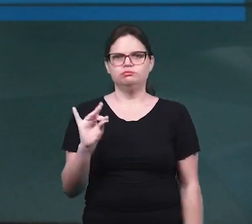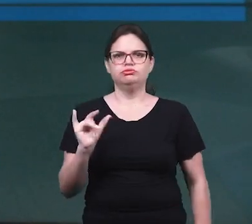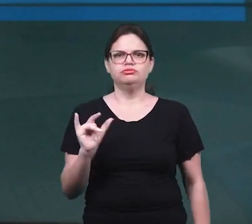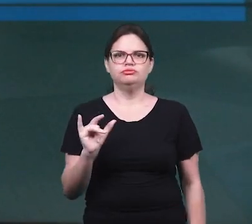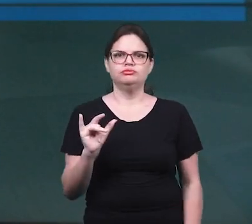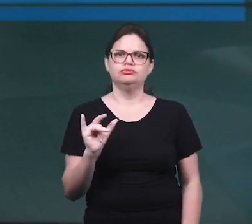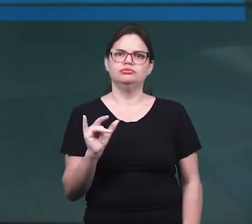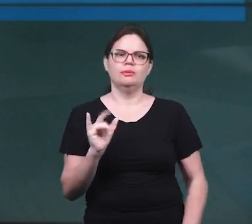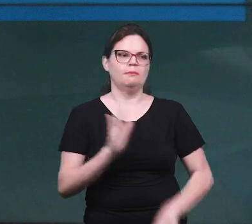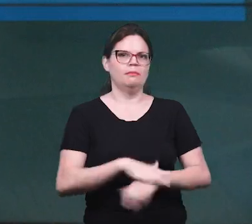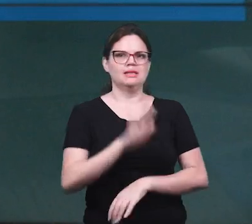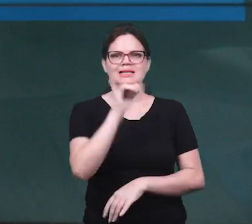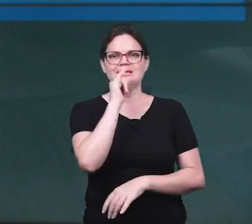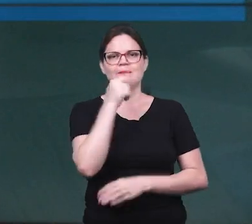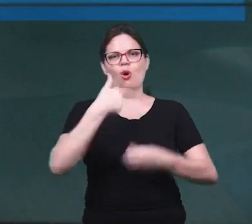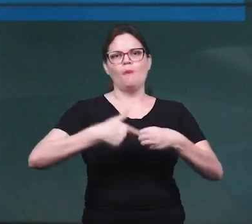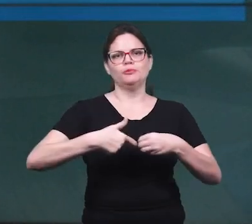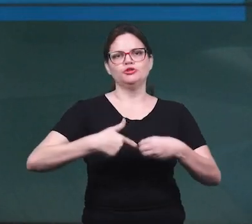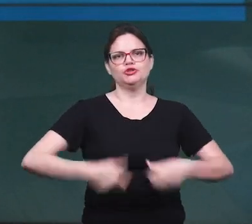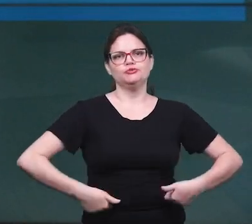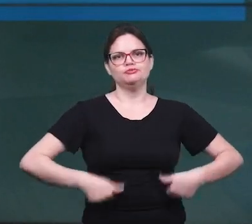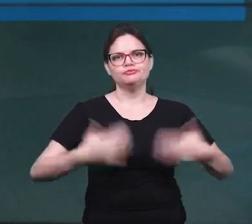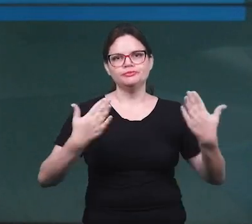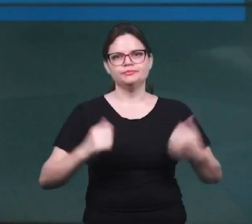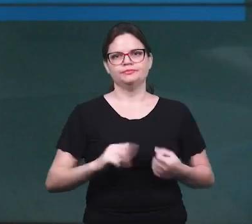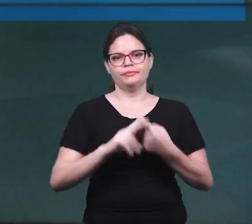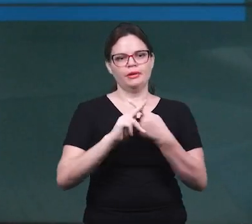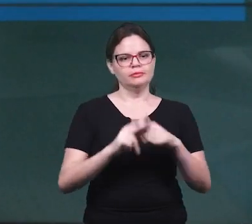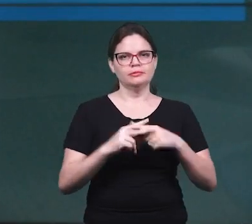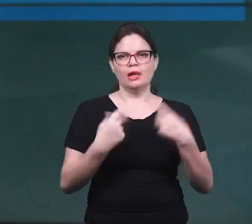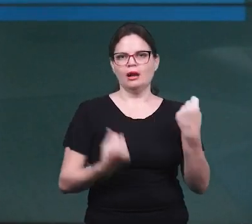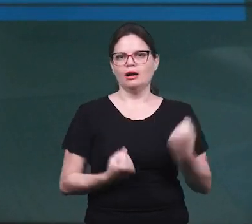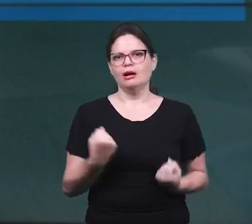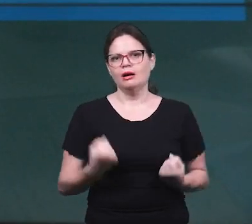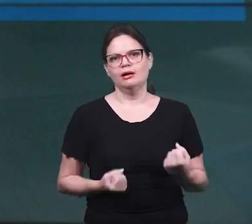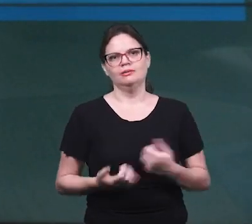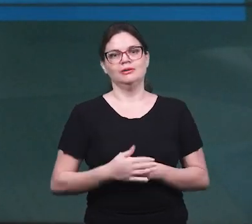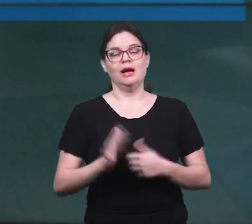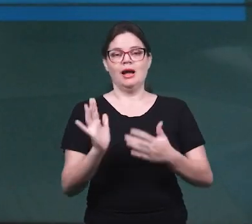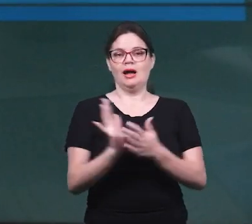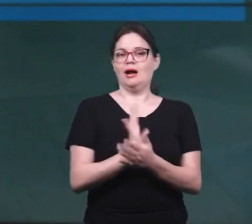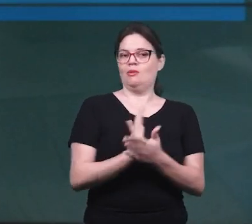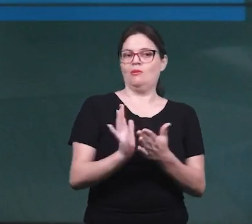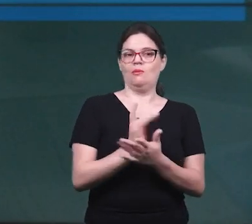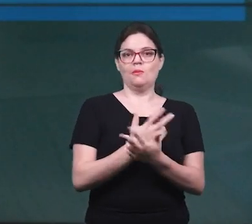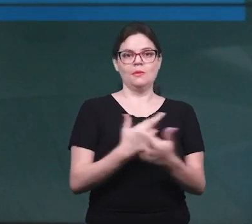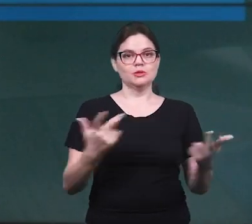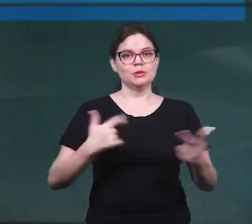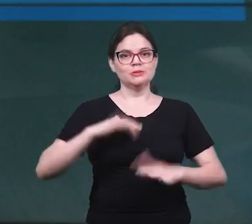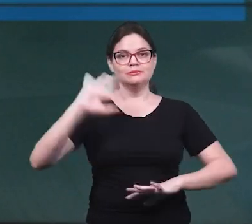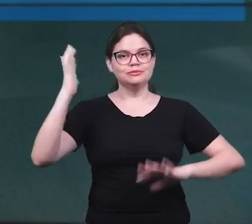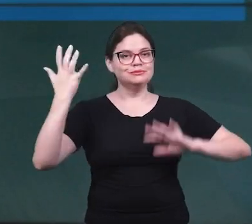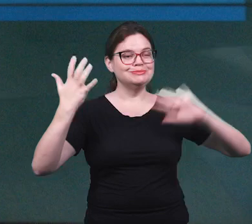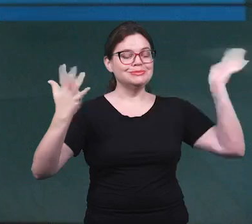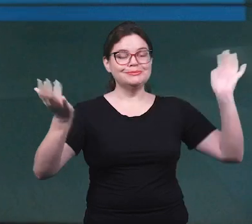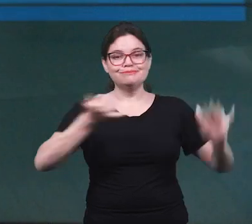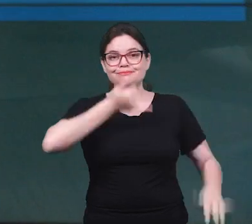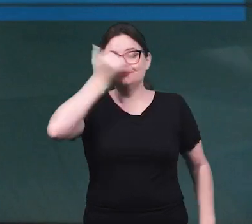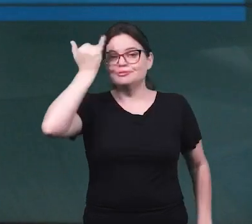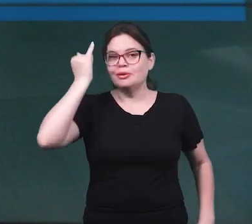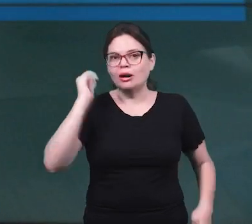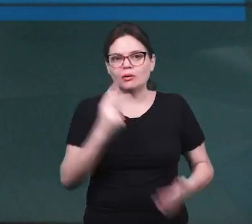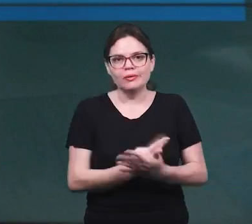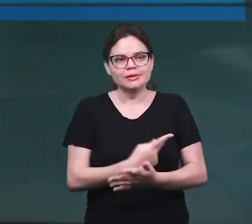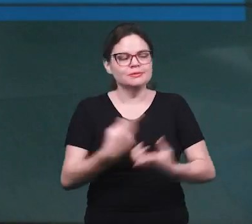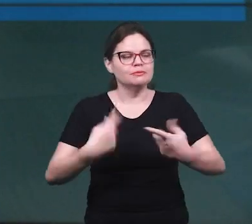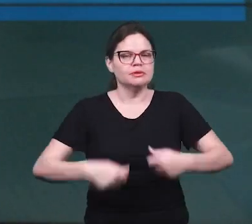muito combustível, teve manutenção do carro, alguma situação qualquer que você não esperava